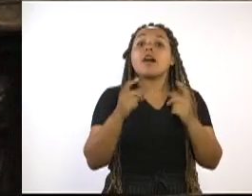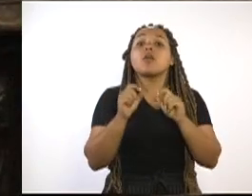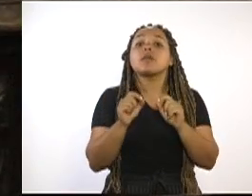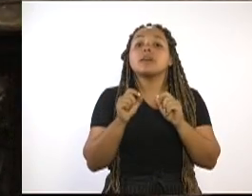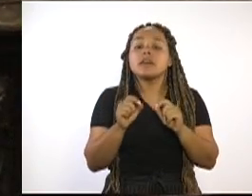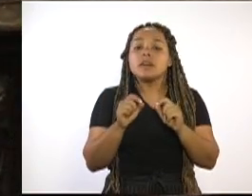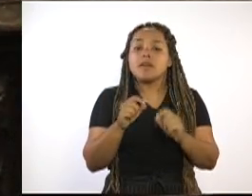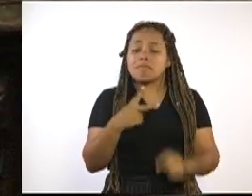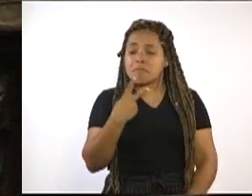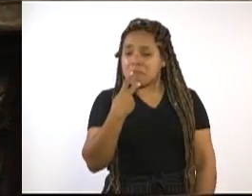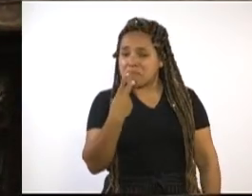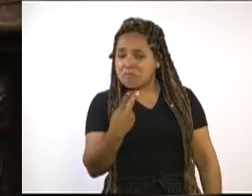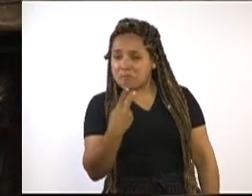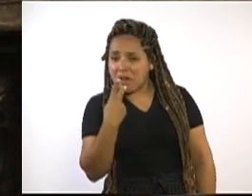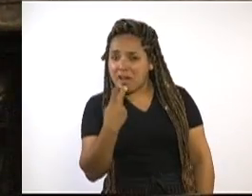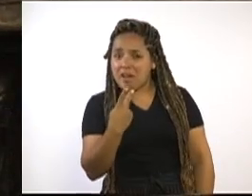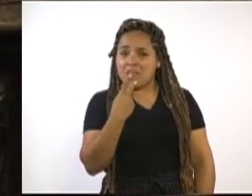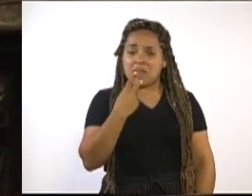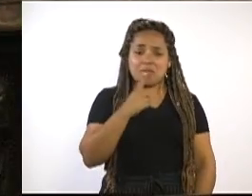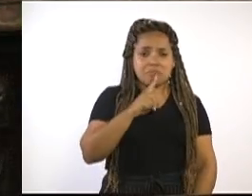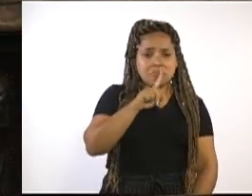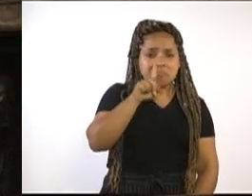muito se tem questionado.